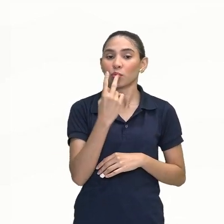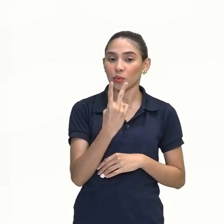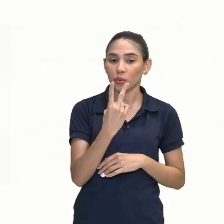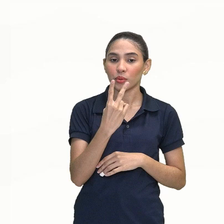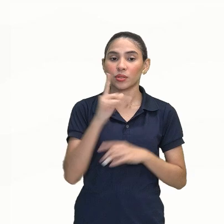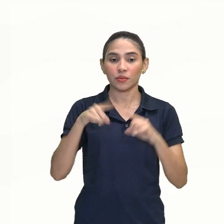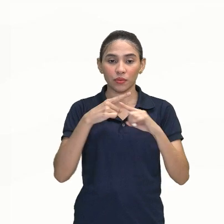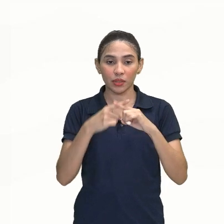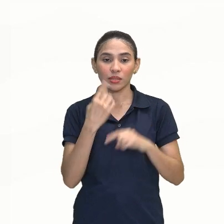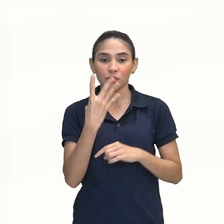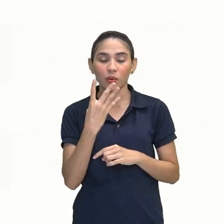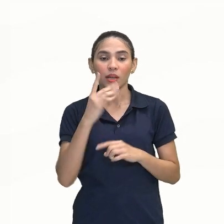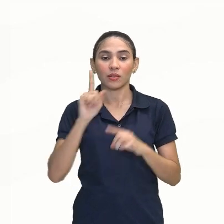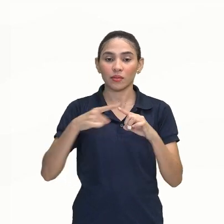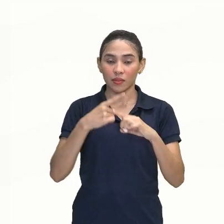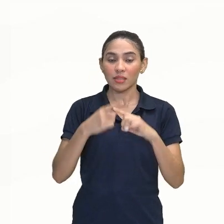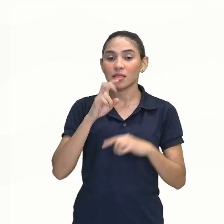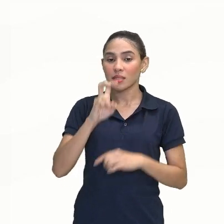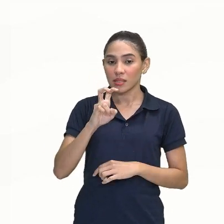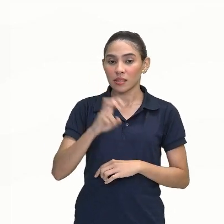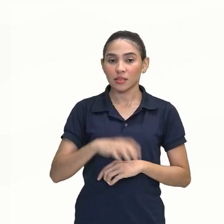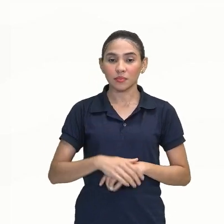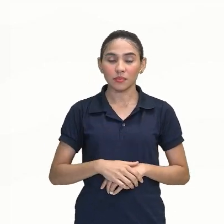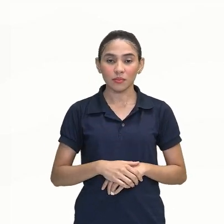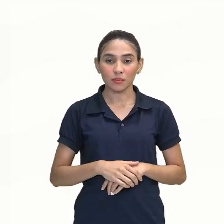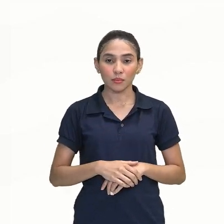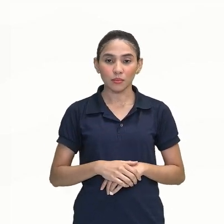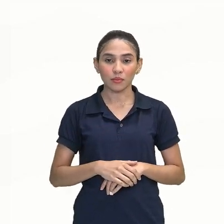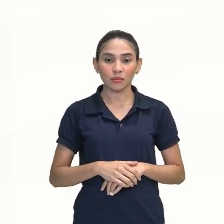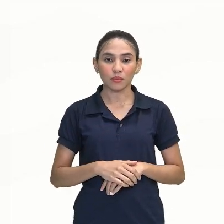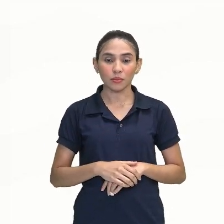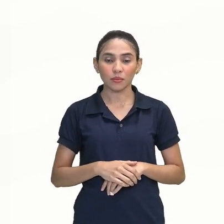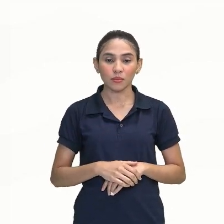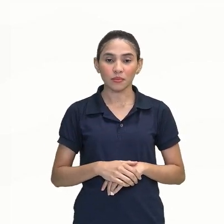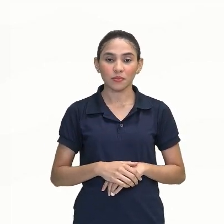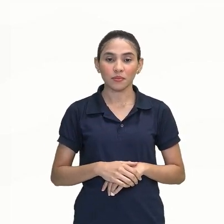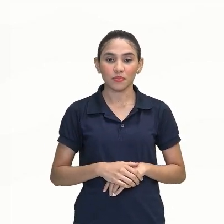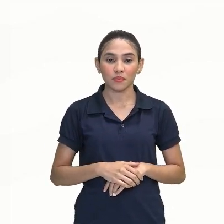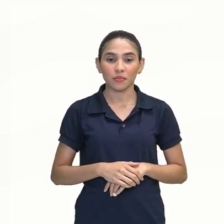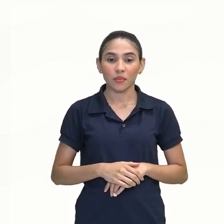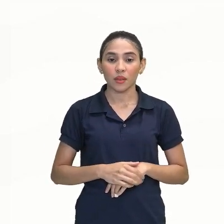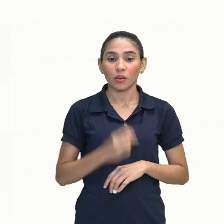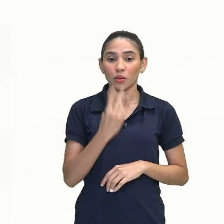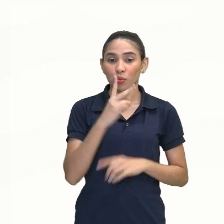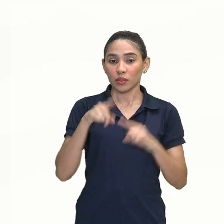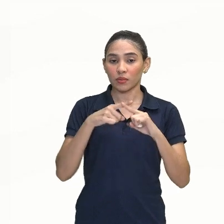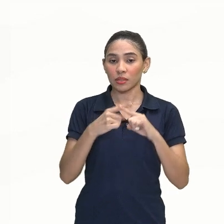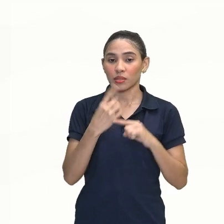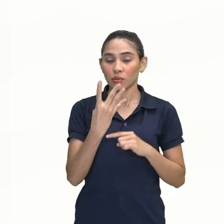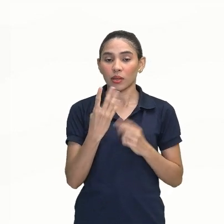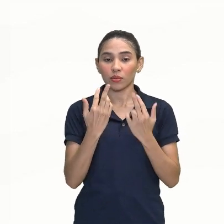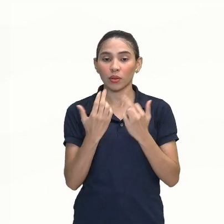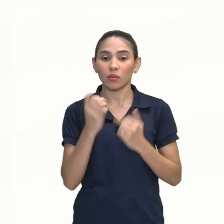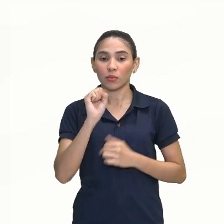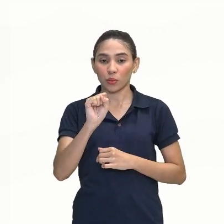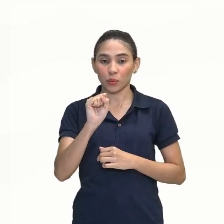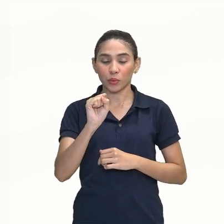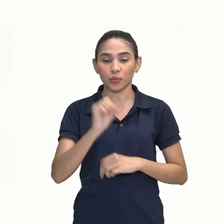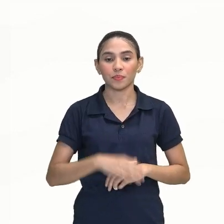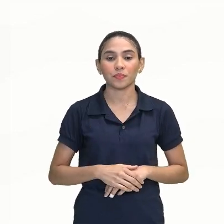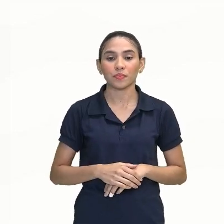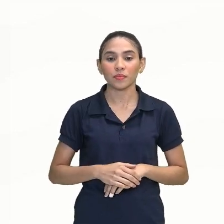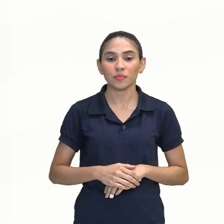2 vezes 4 vezes 5. 2 vezes 4 é